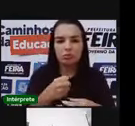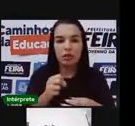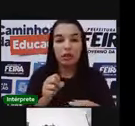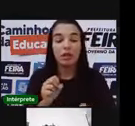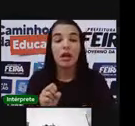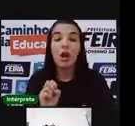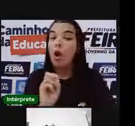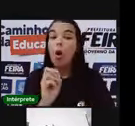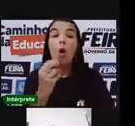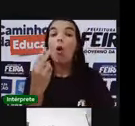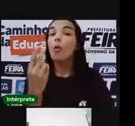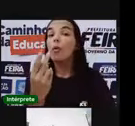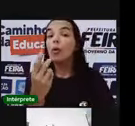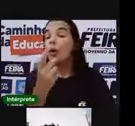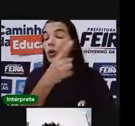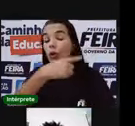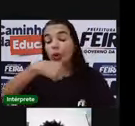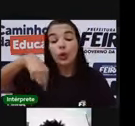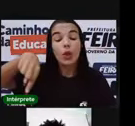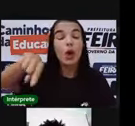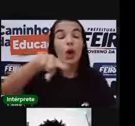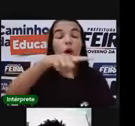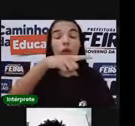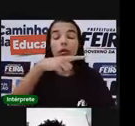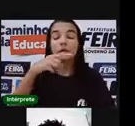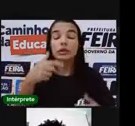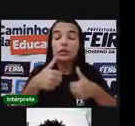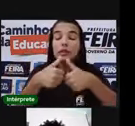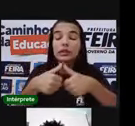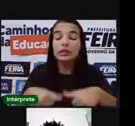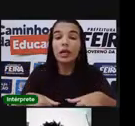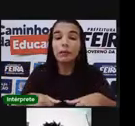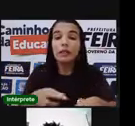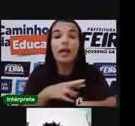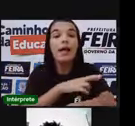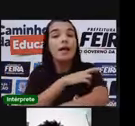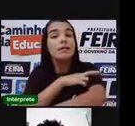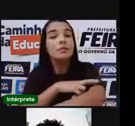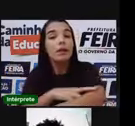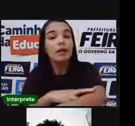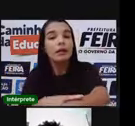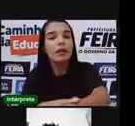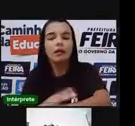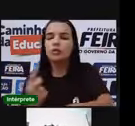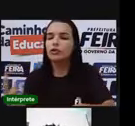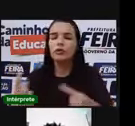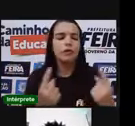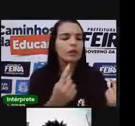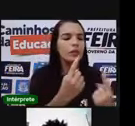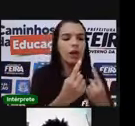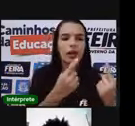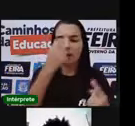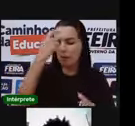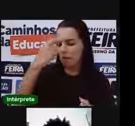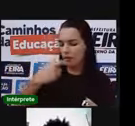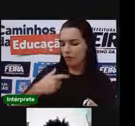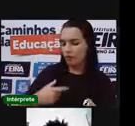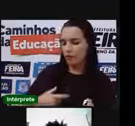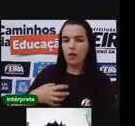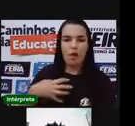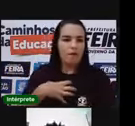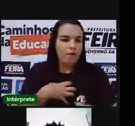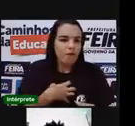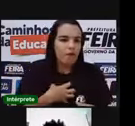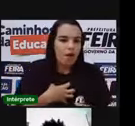Ou a gente está respeitando a individualidade, a maneira do outro ser? Por isso a nossa relação, não é?